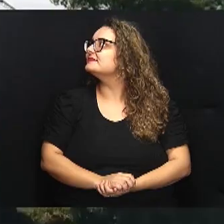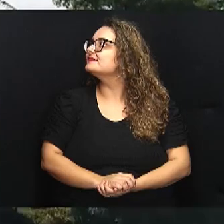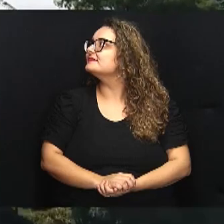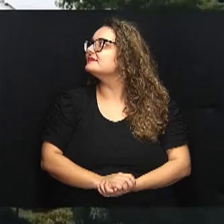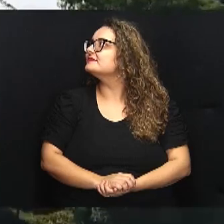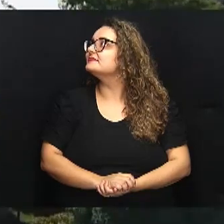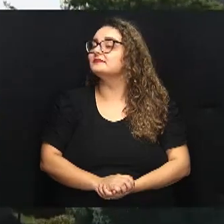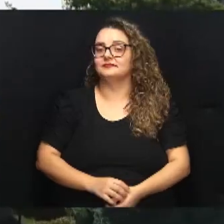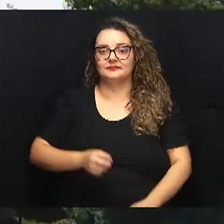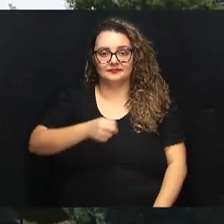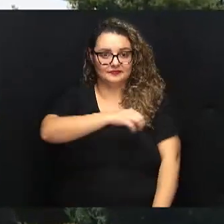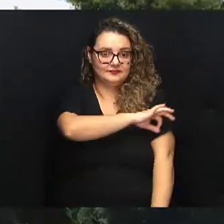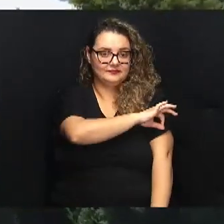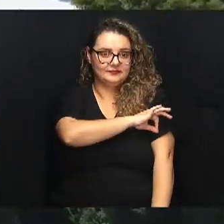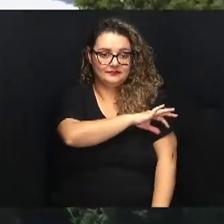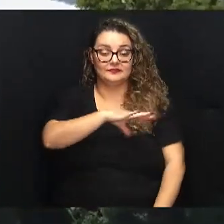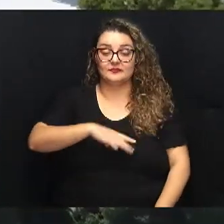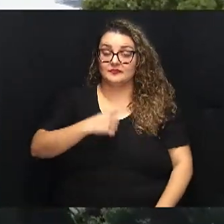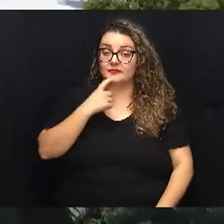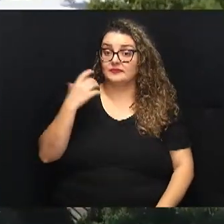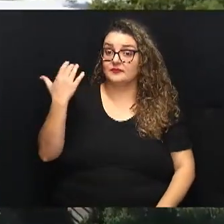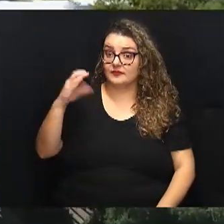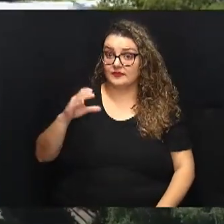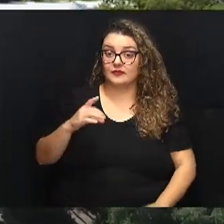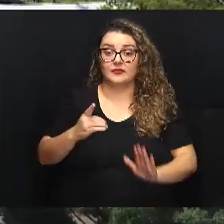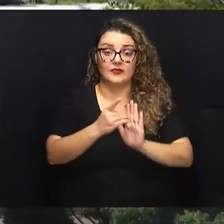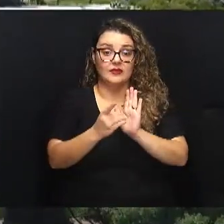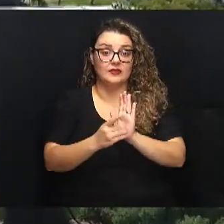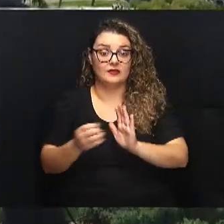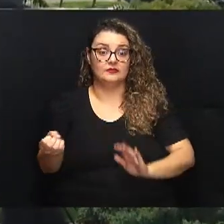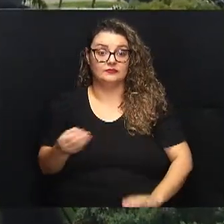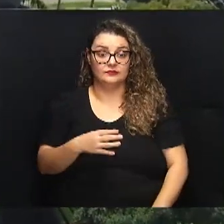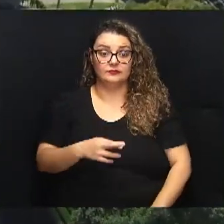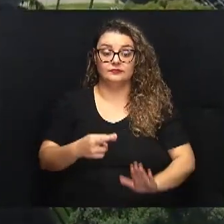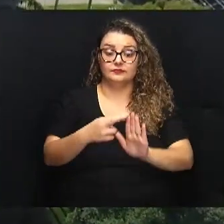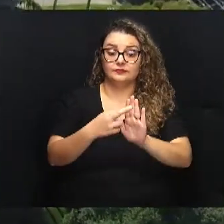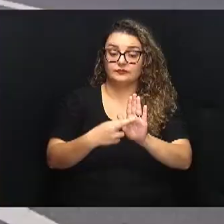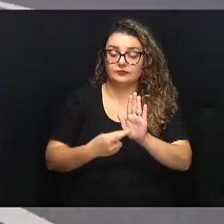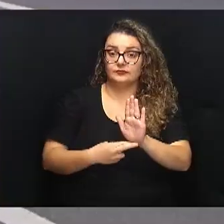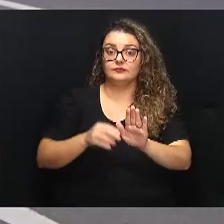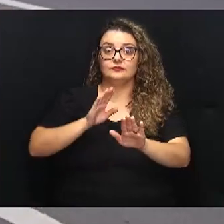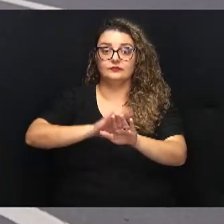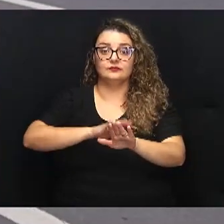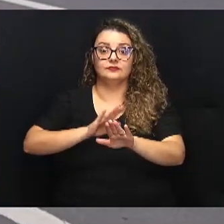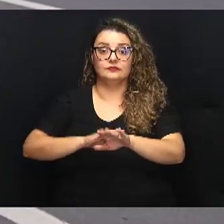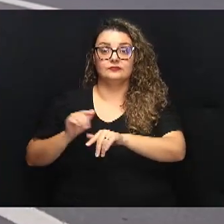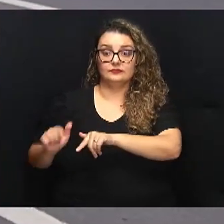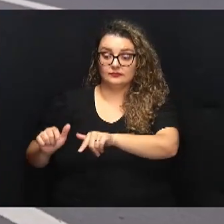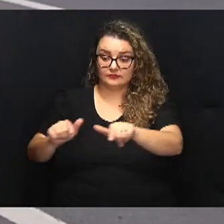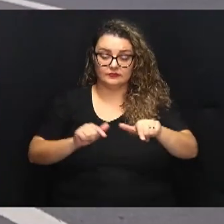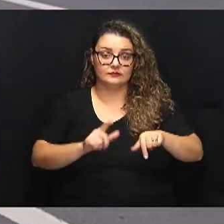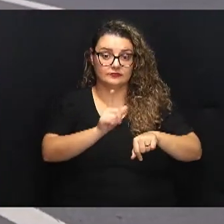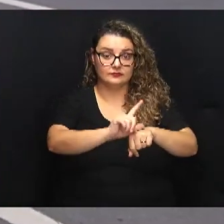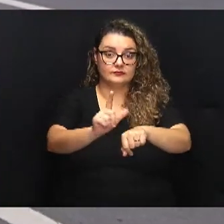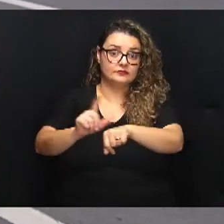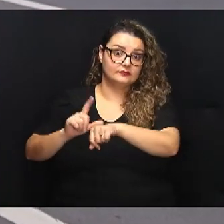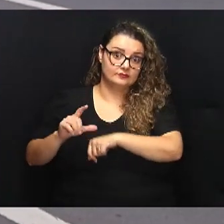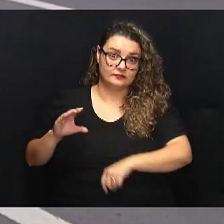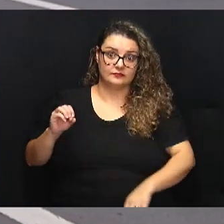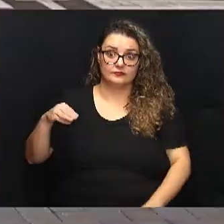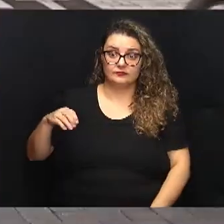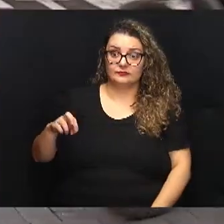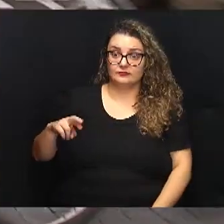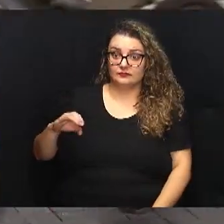A Prefeitura de Campinas publicou um novo decreto que estabelece regras para o funcionamento de estabelecimentos comerciais durante a